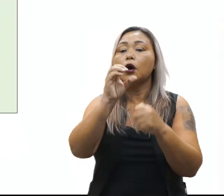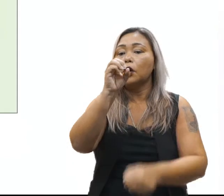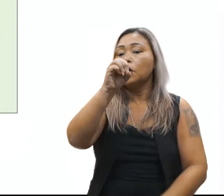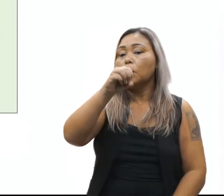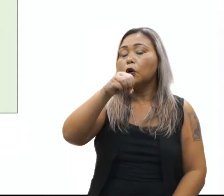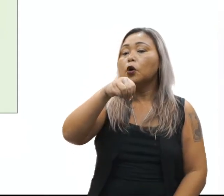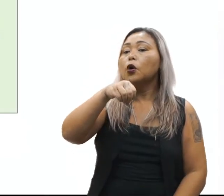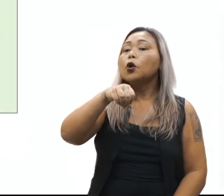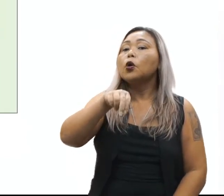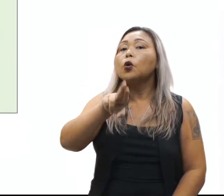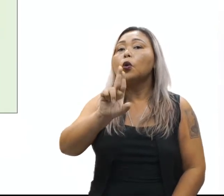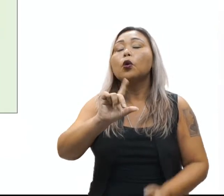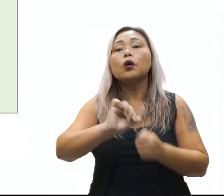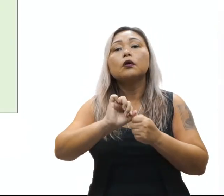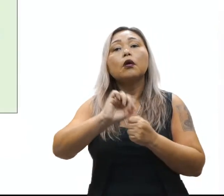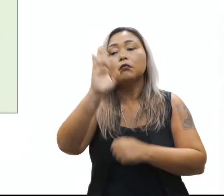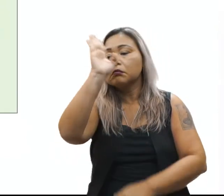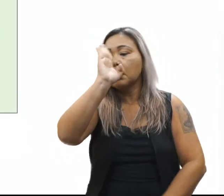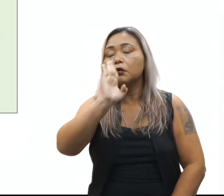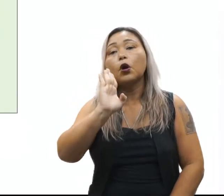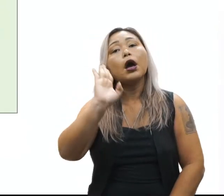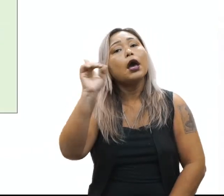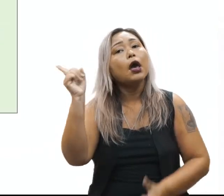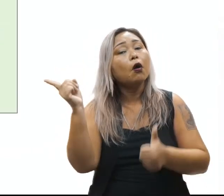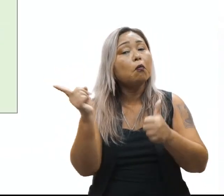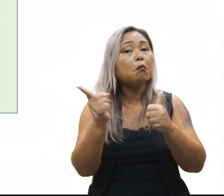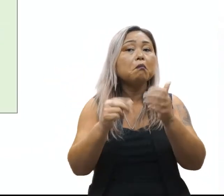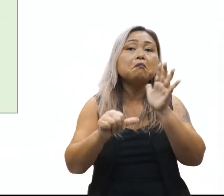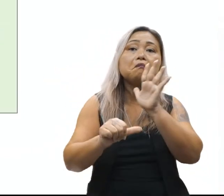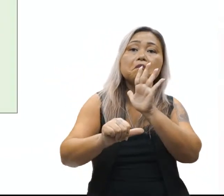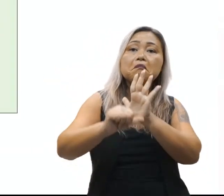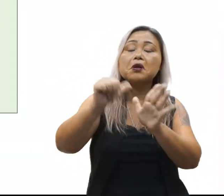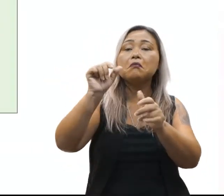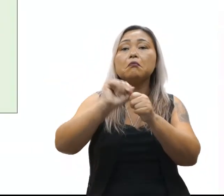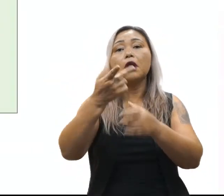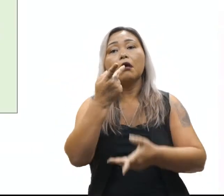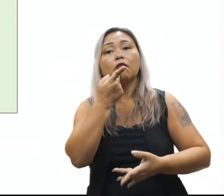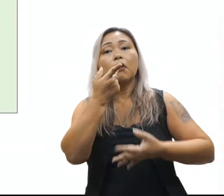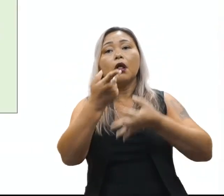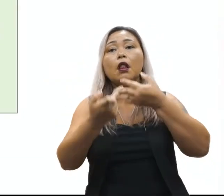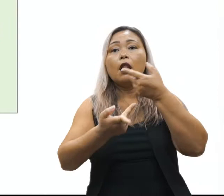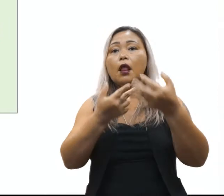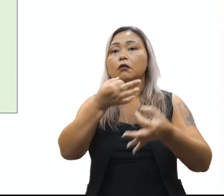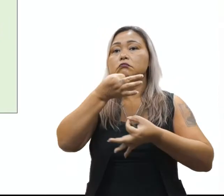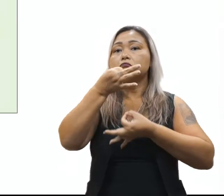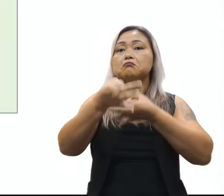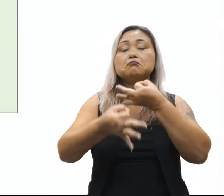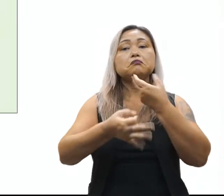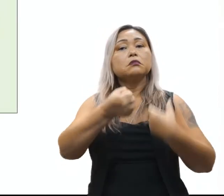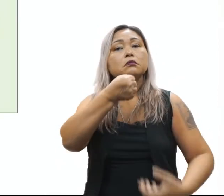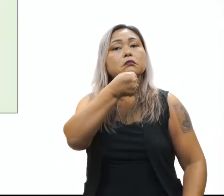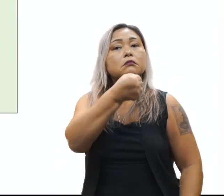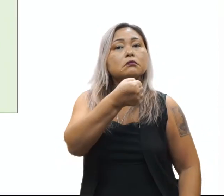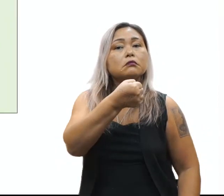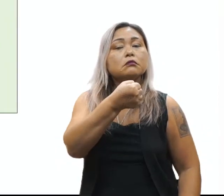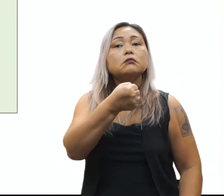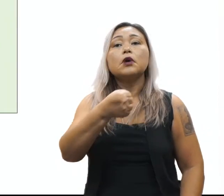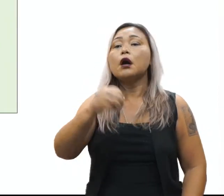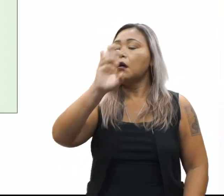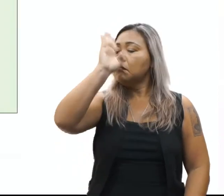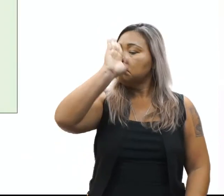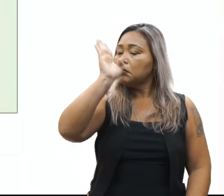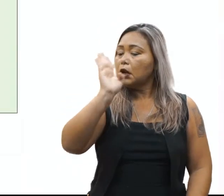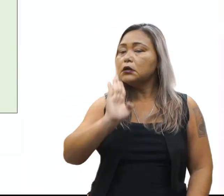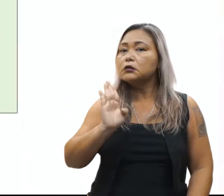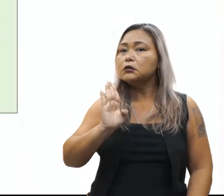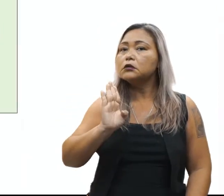geralmente o Brasil, gente, é o primeiro país a discursar. Olha só que interessante. Geralmente o Brasil é o país